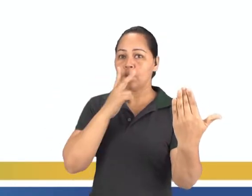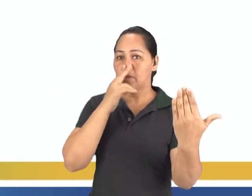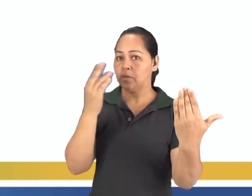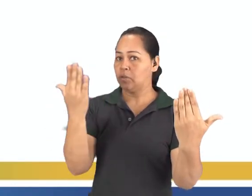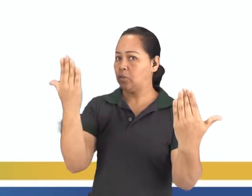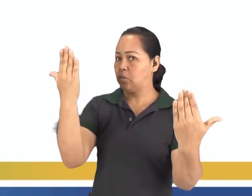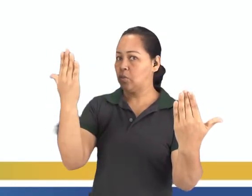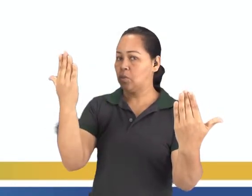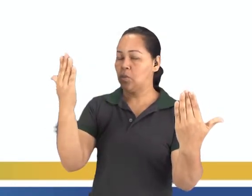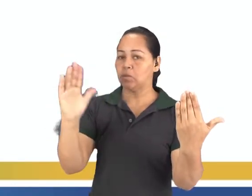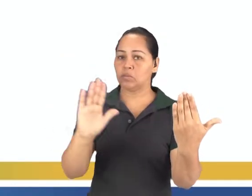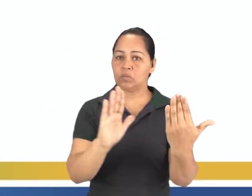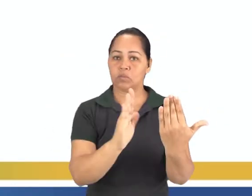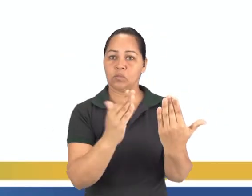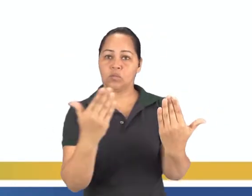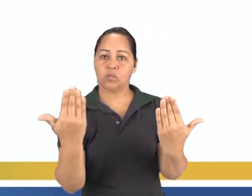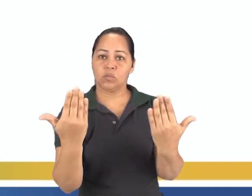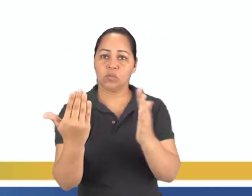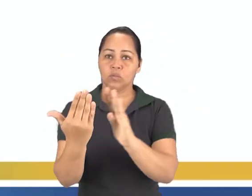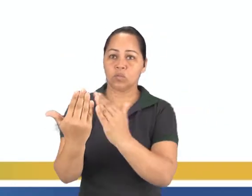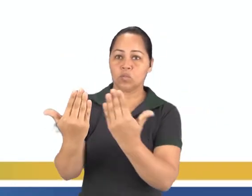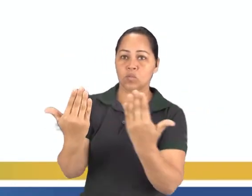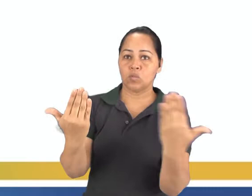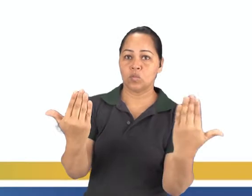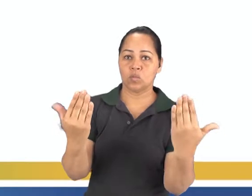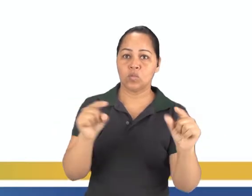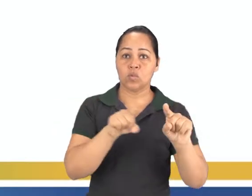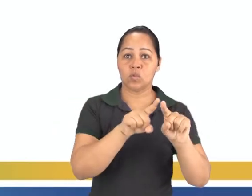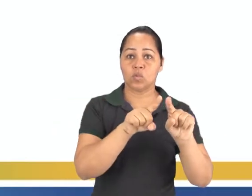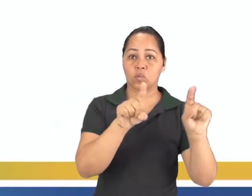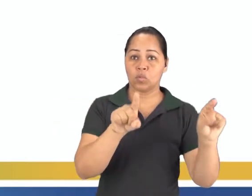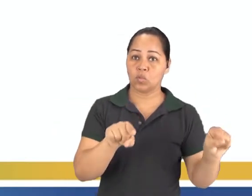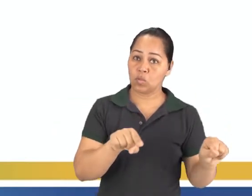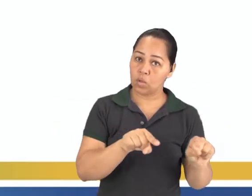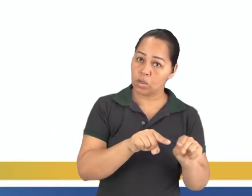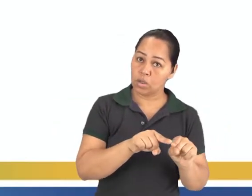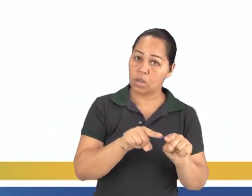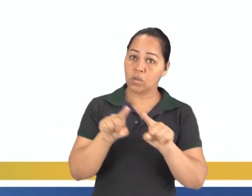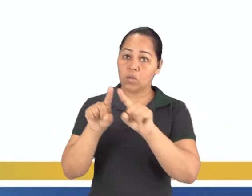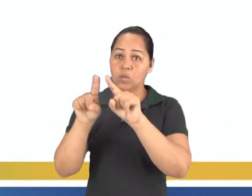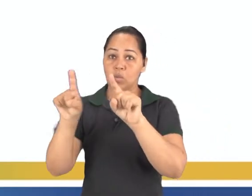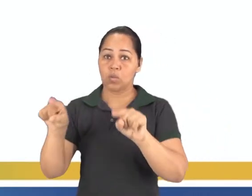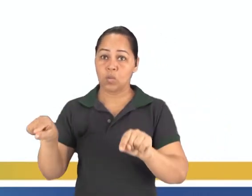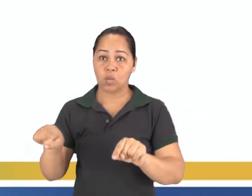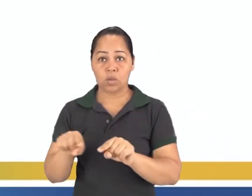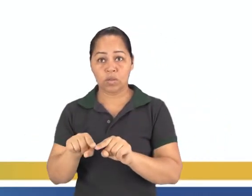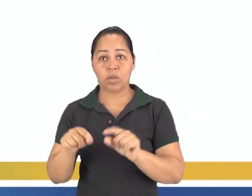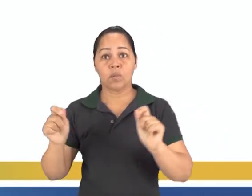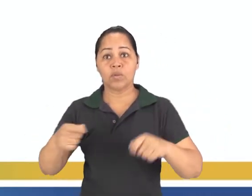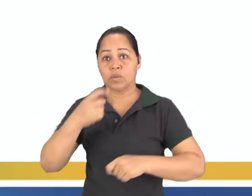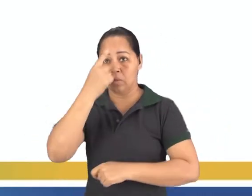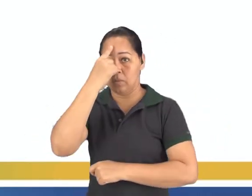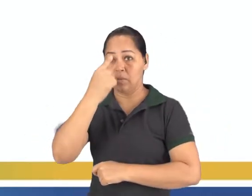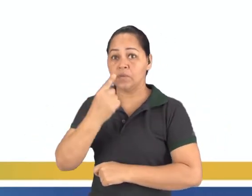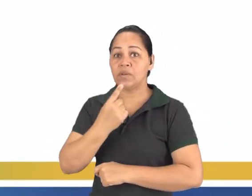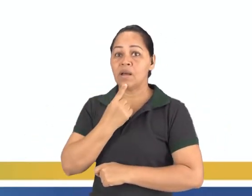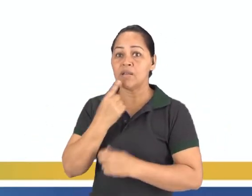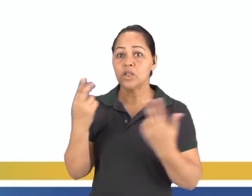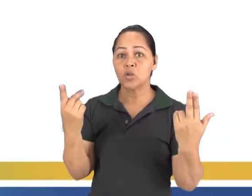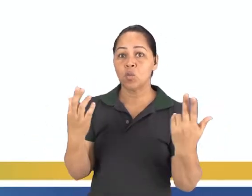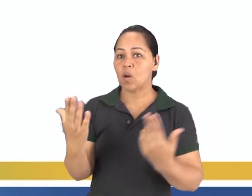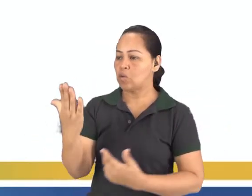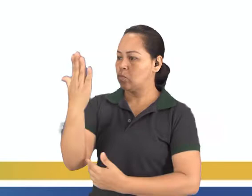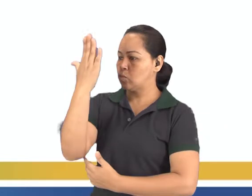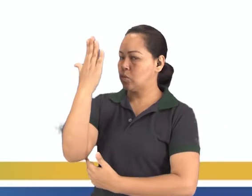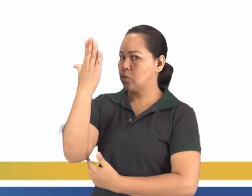sendo representada do outro lado do eixo, ó, como se fosse uma imagem refletida no espelho.